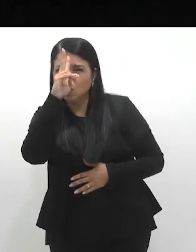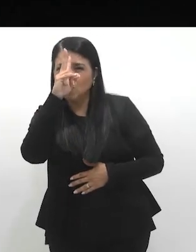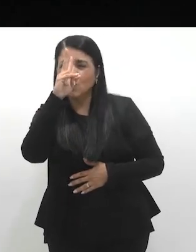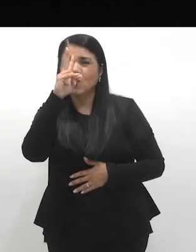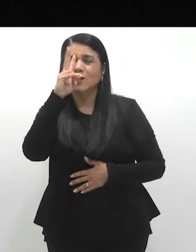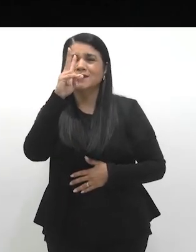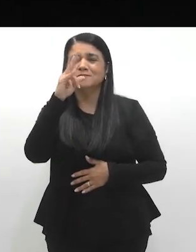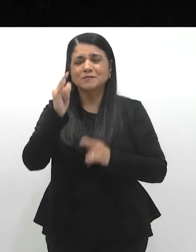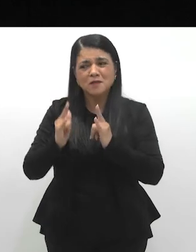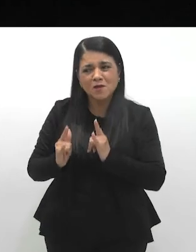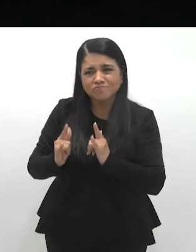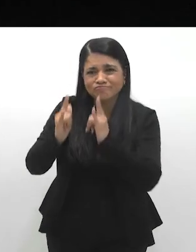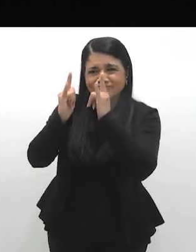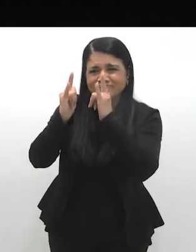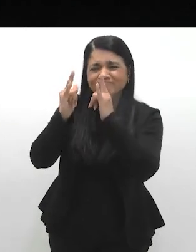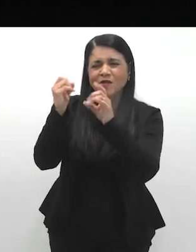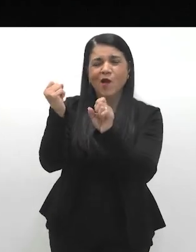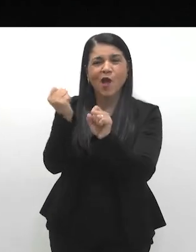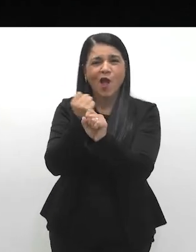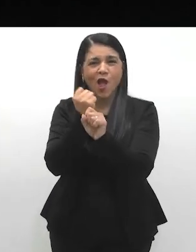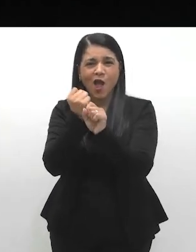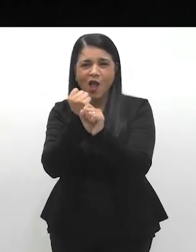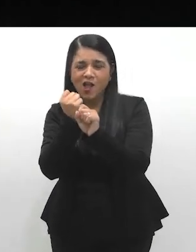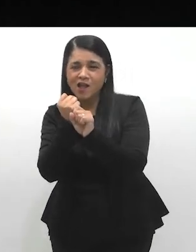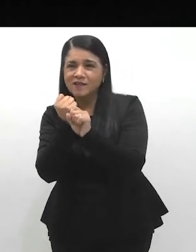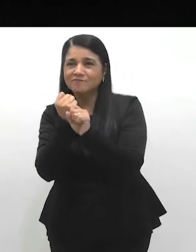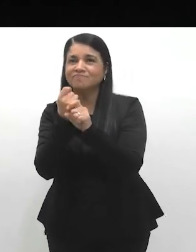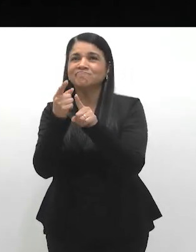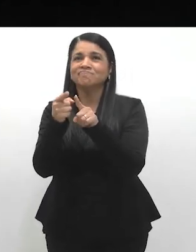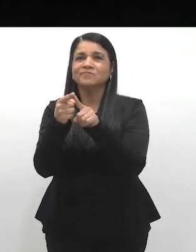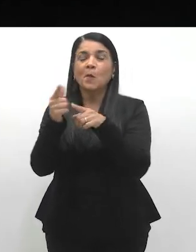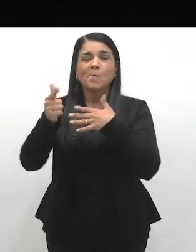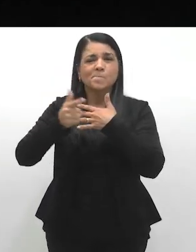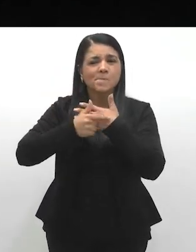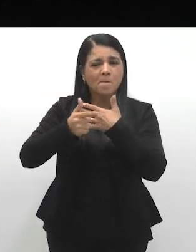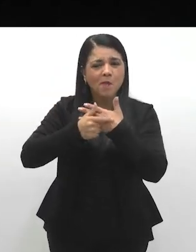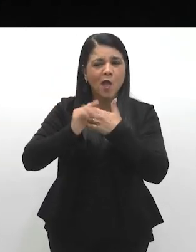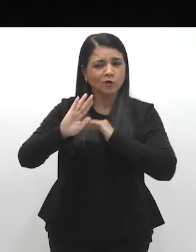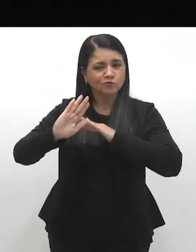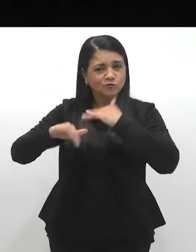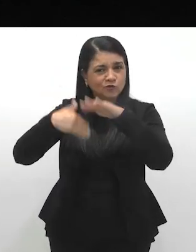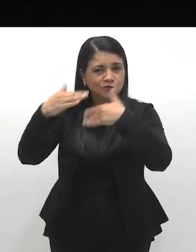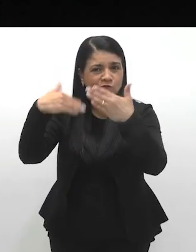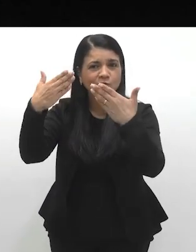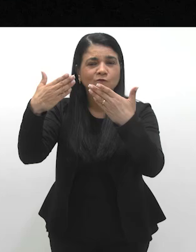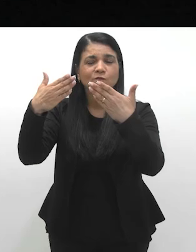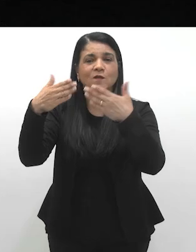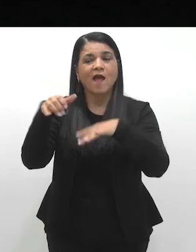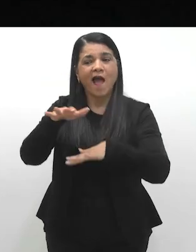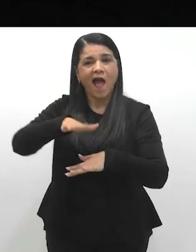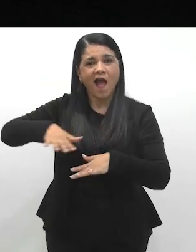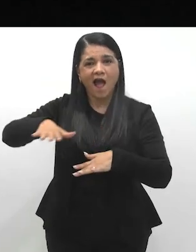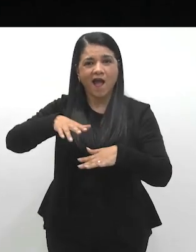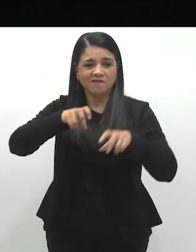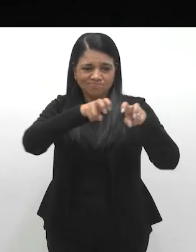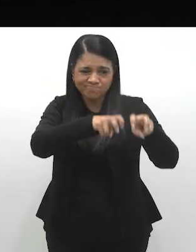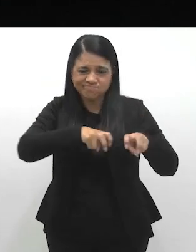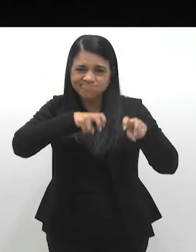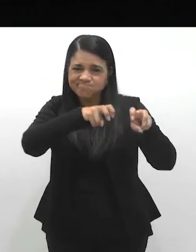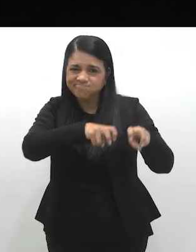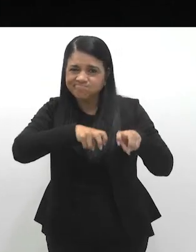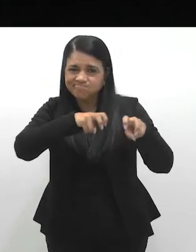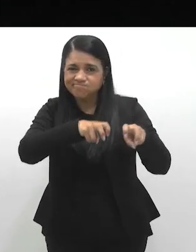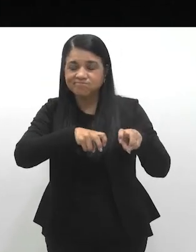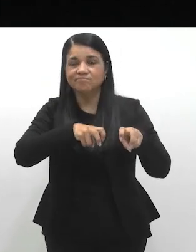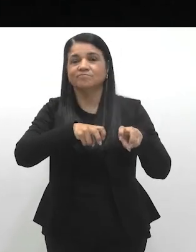história, pela sua construção, pelo seu papel que teve e tem no desenvolvimento das áreas agrárias